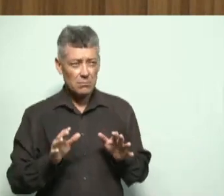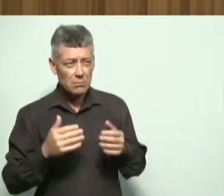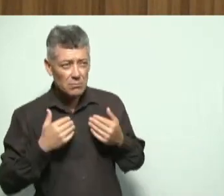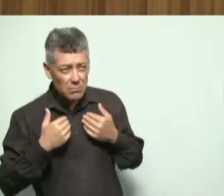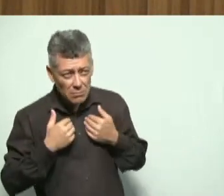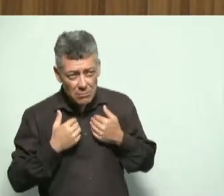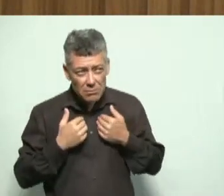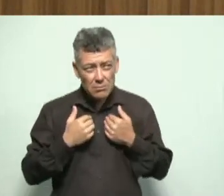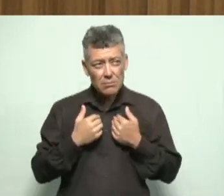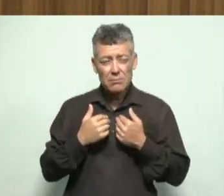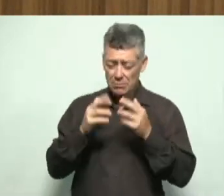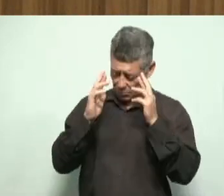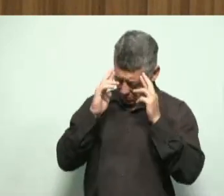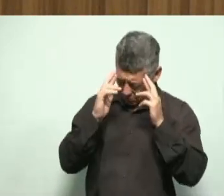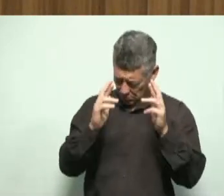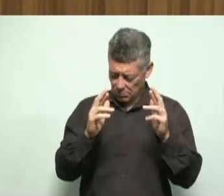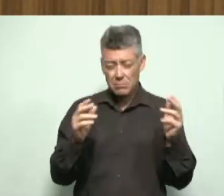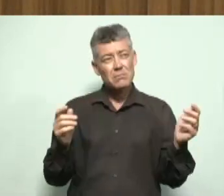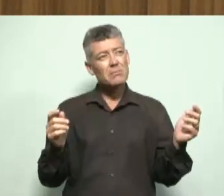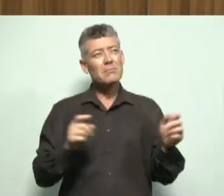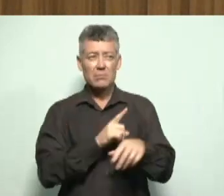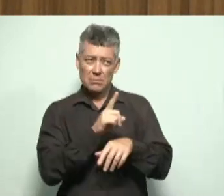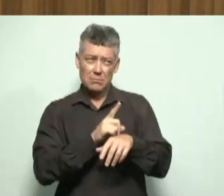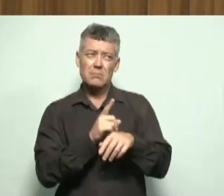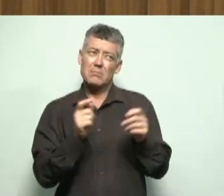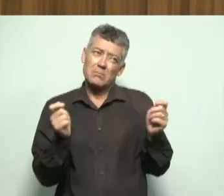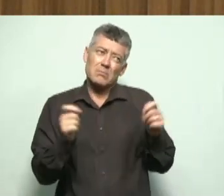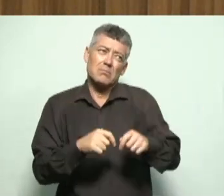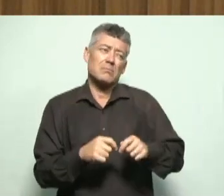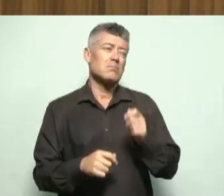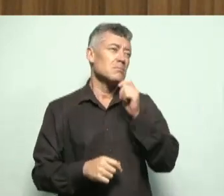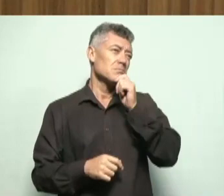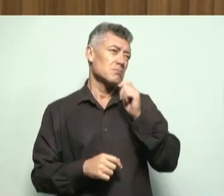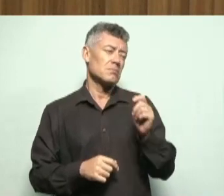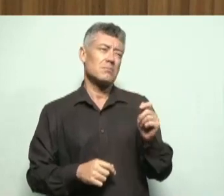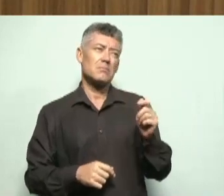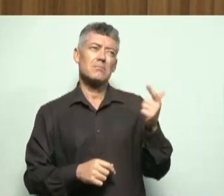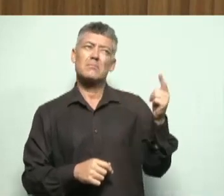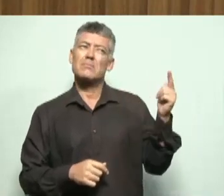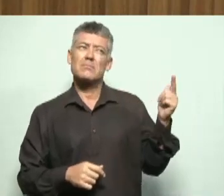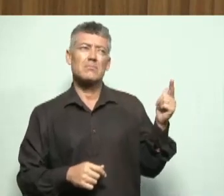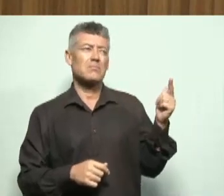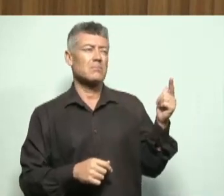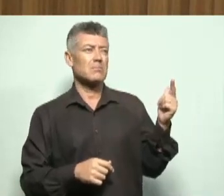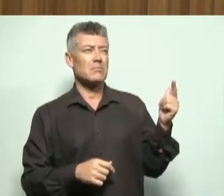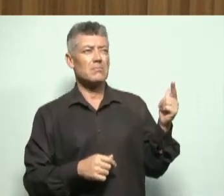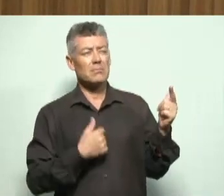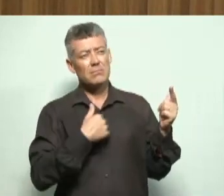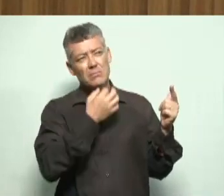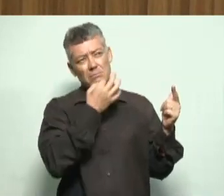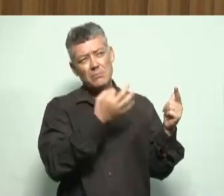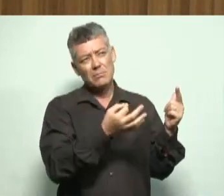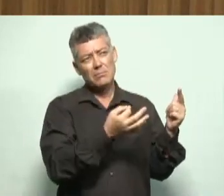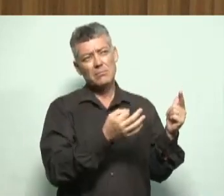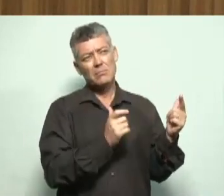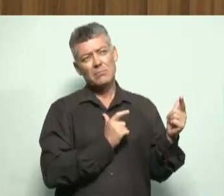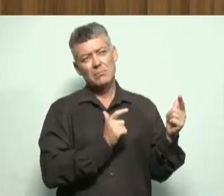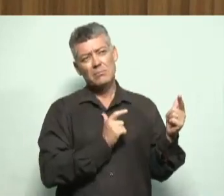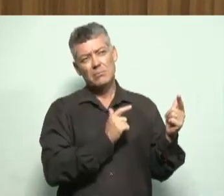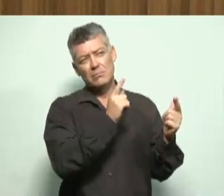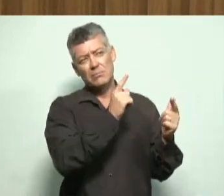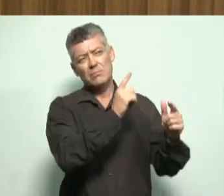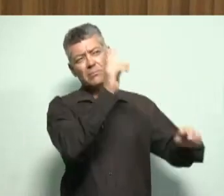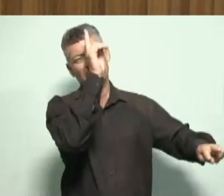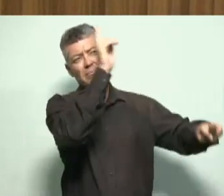que eu estou defendendo é o respeito ao nosso país, que não houve no show de Madonna. E, na minha opinião, Madonna teria sim que ter saído